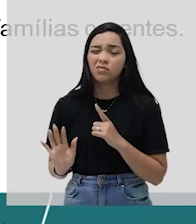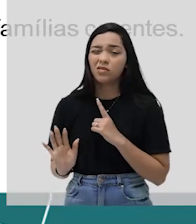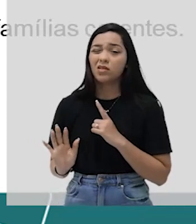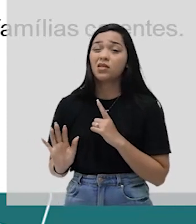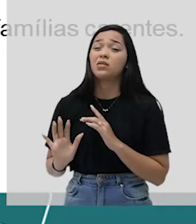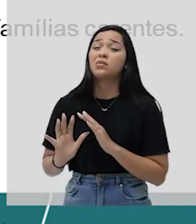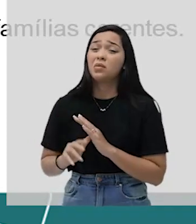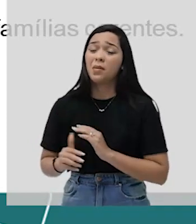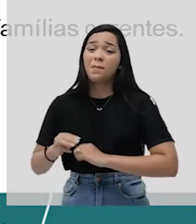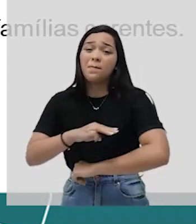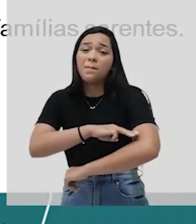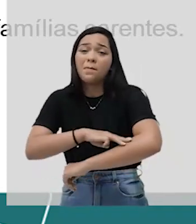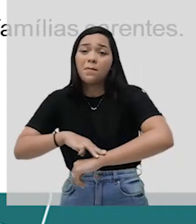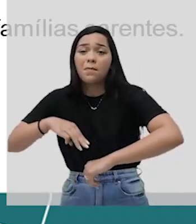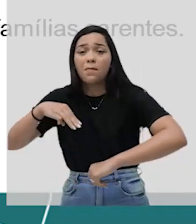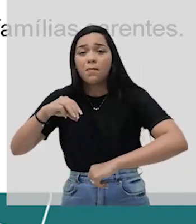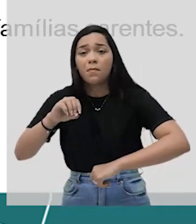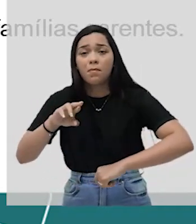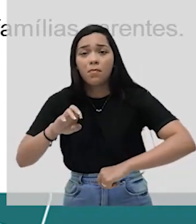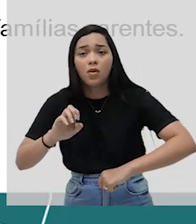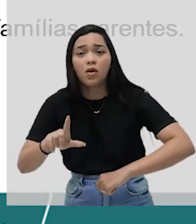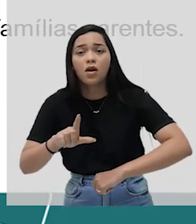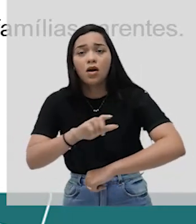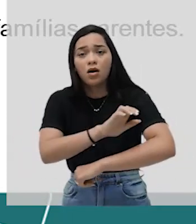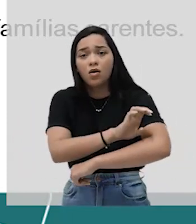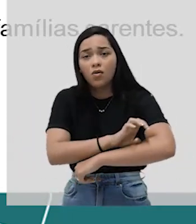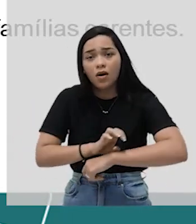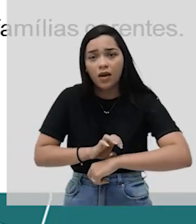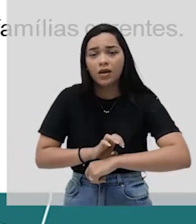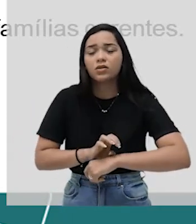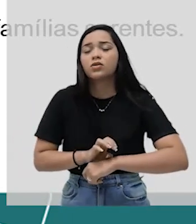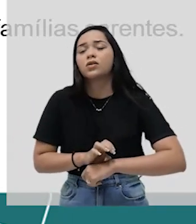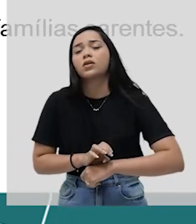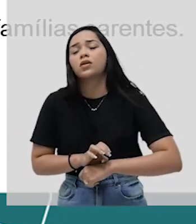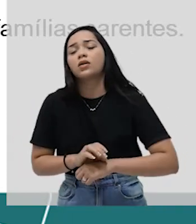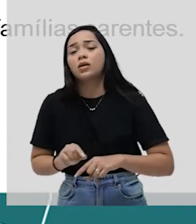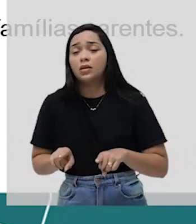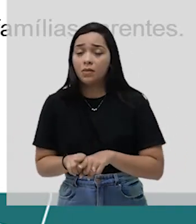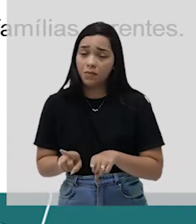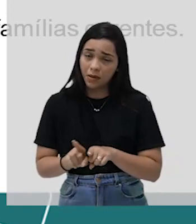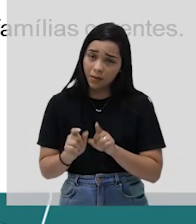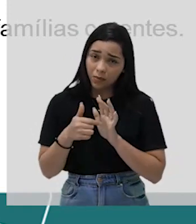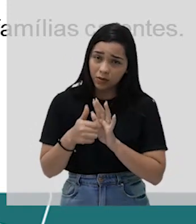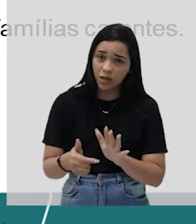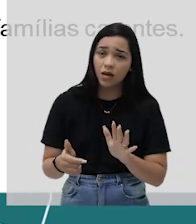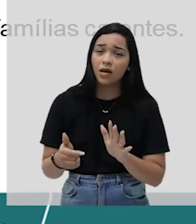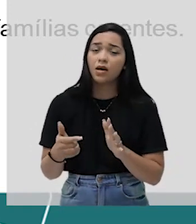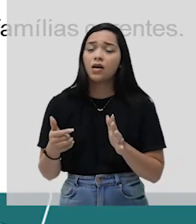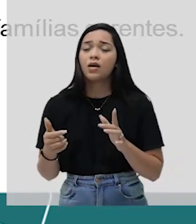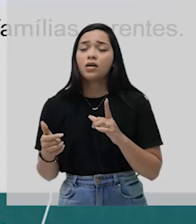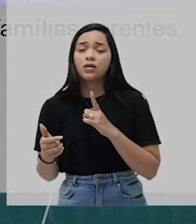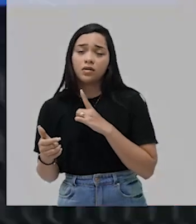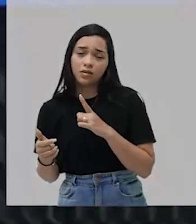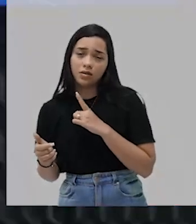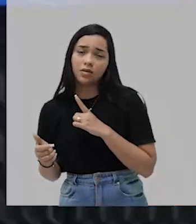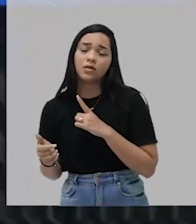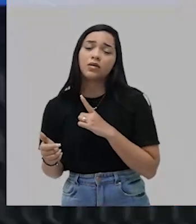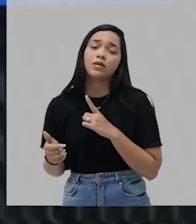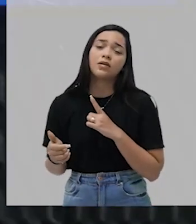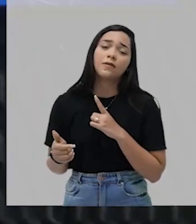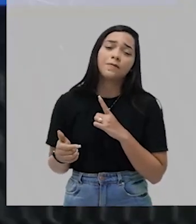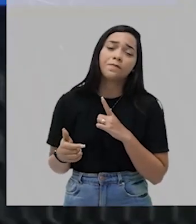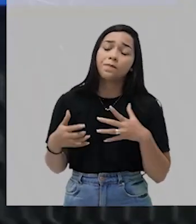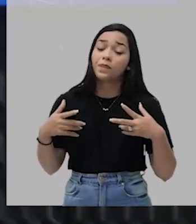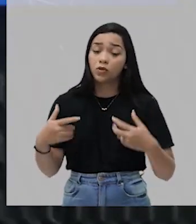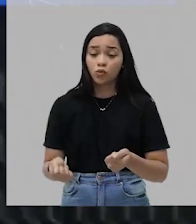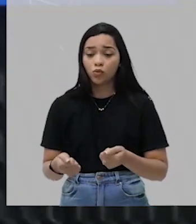corrupção moral, uma corrupção ética. É evidente que a corrupção que existe em